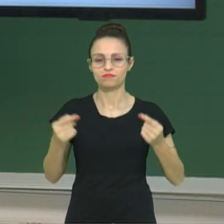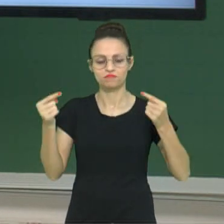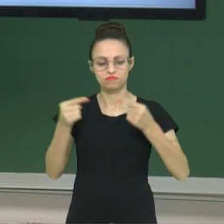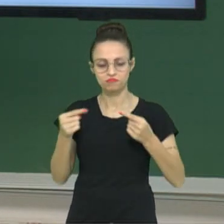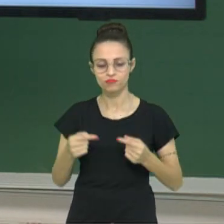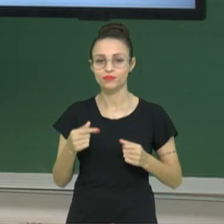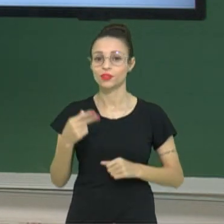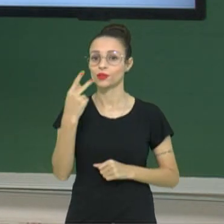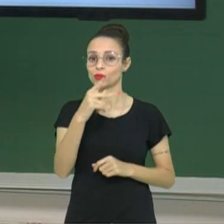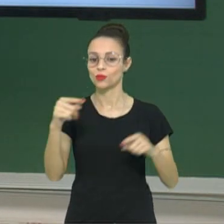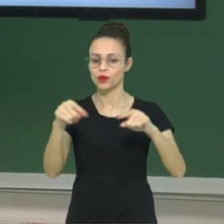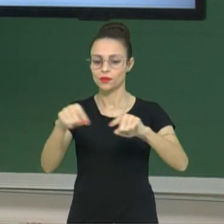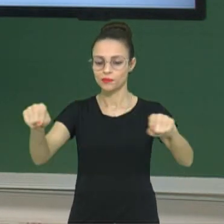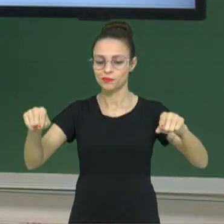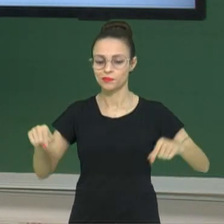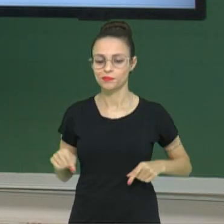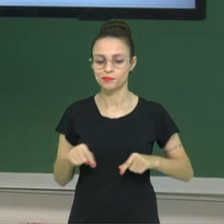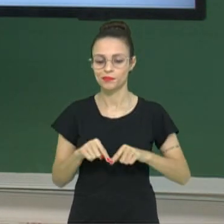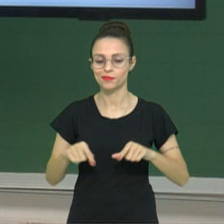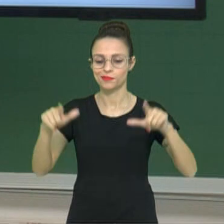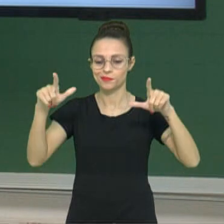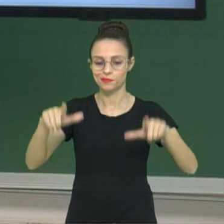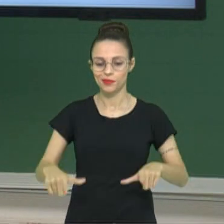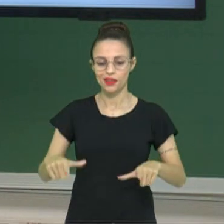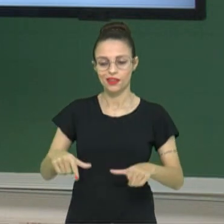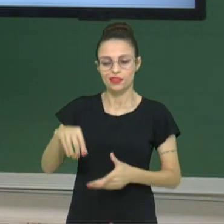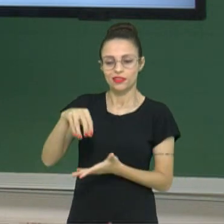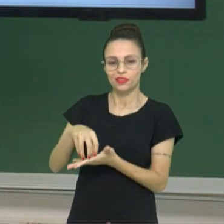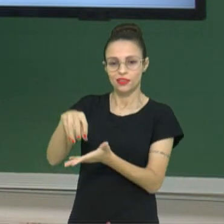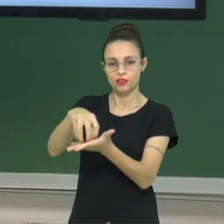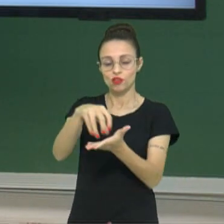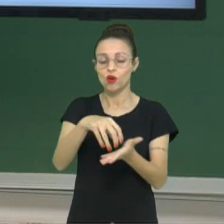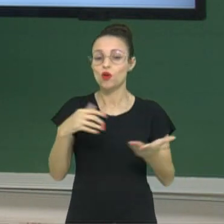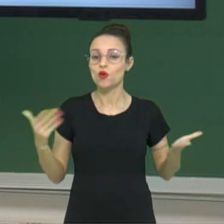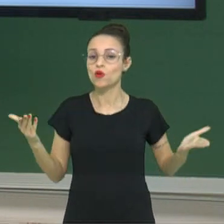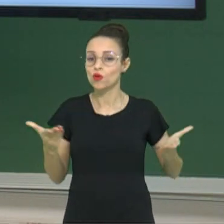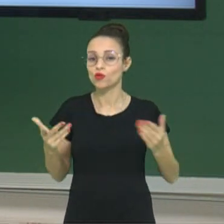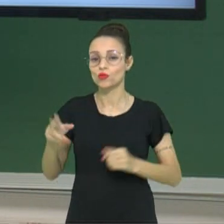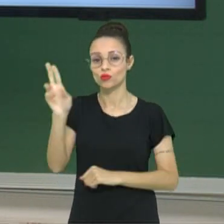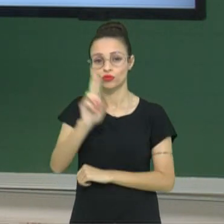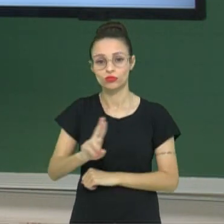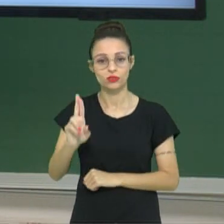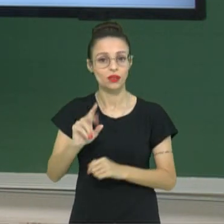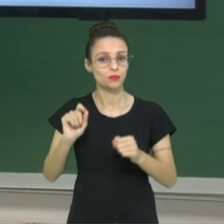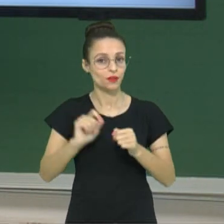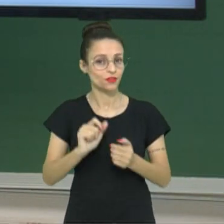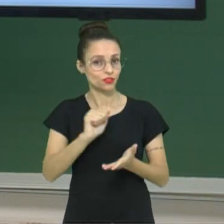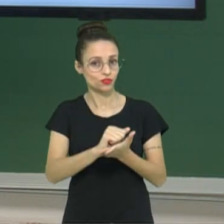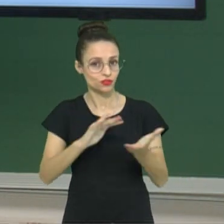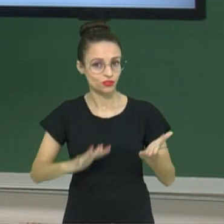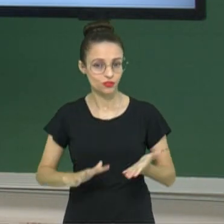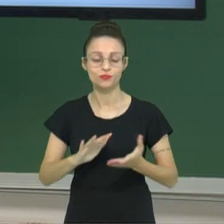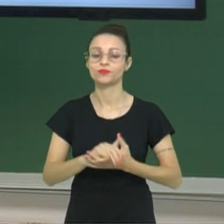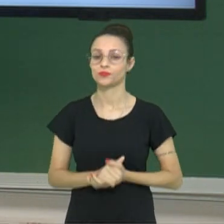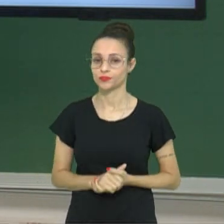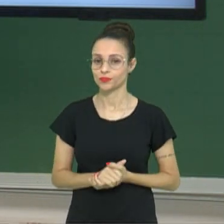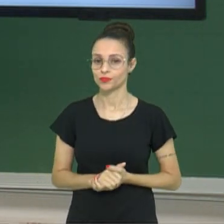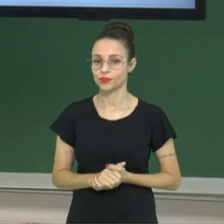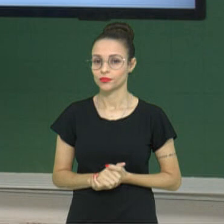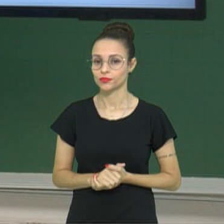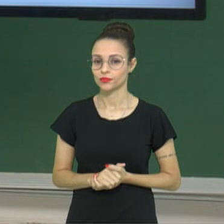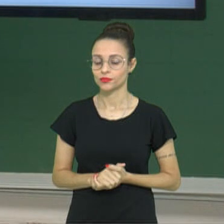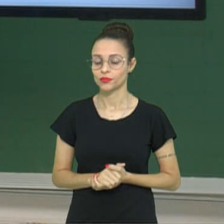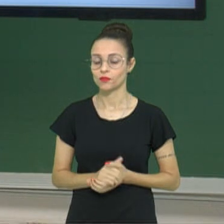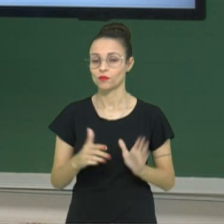a sua maquete. Então, hoje nós vamos utilizar a sua maquete para fazer os exercícios. Então, eu vou te dar